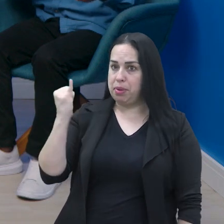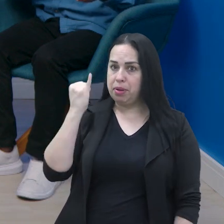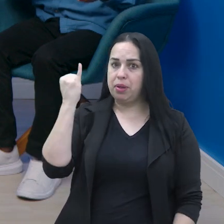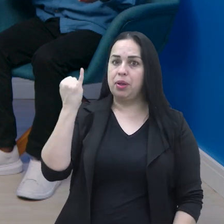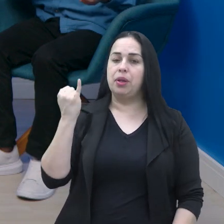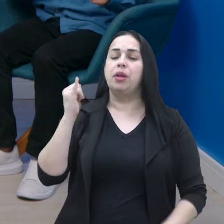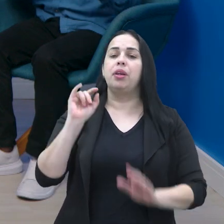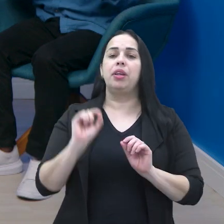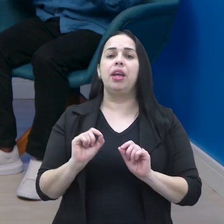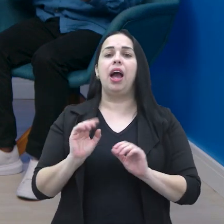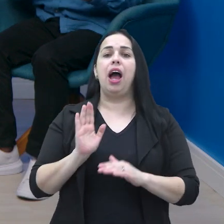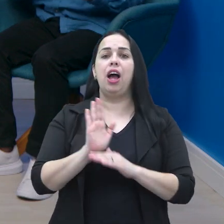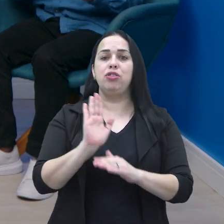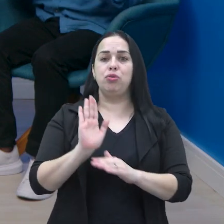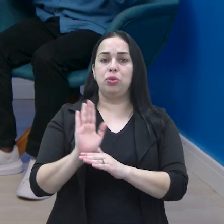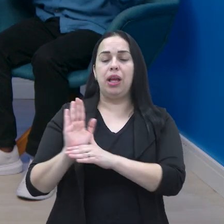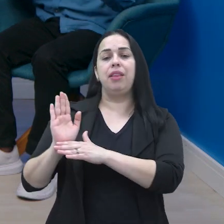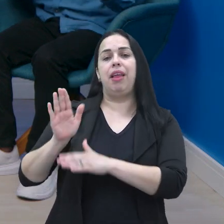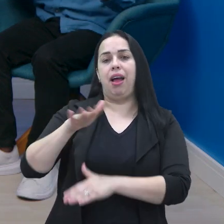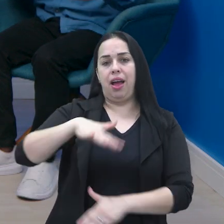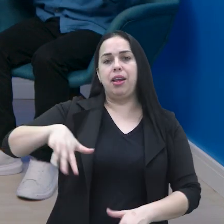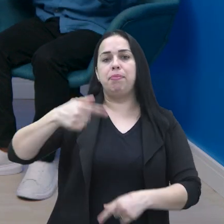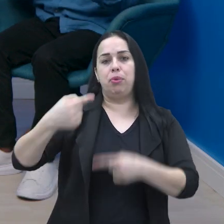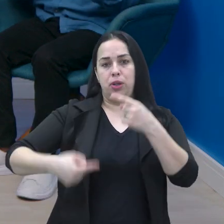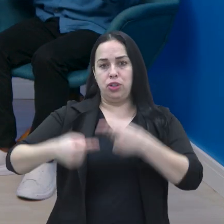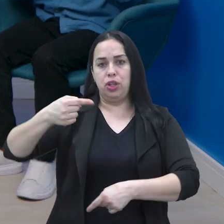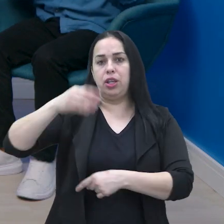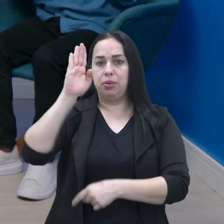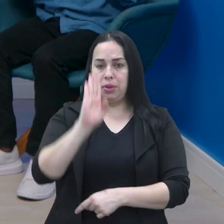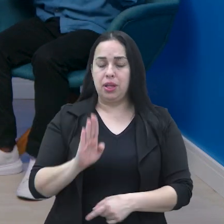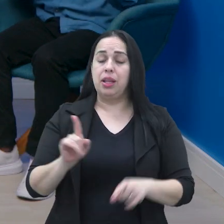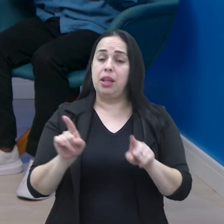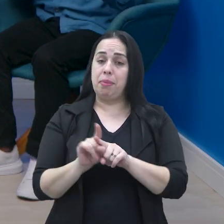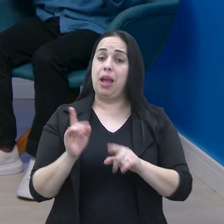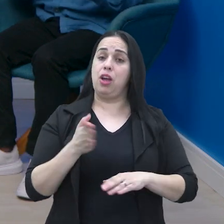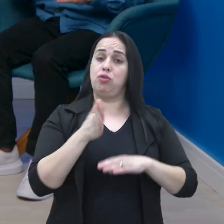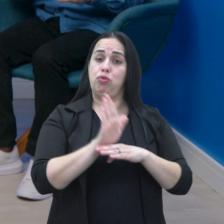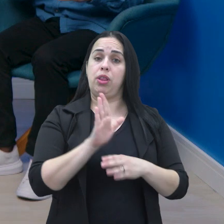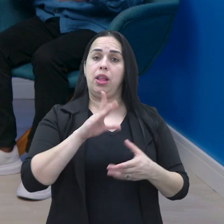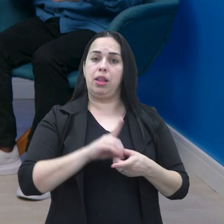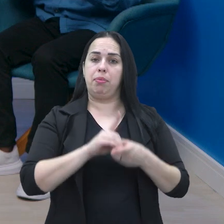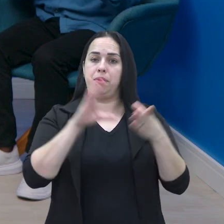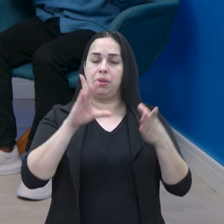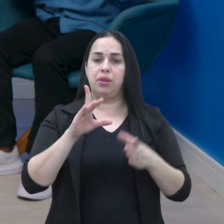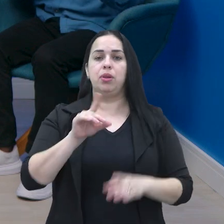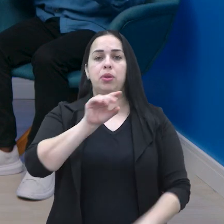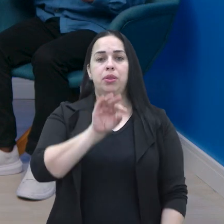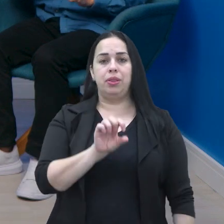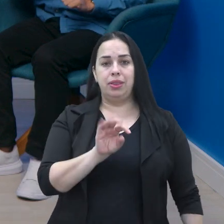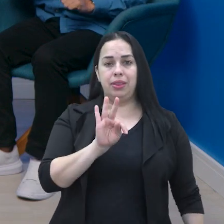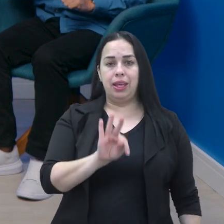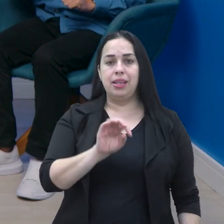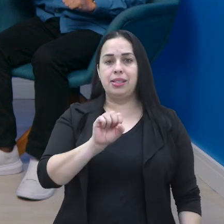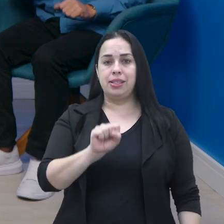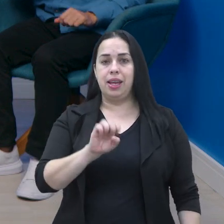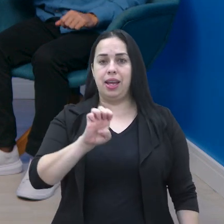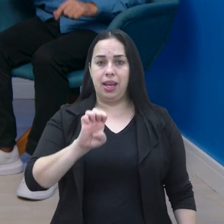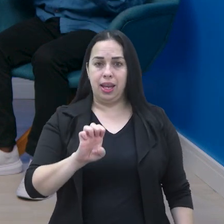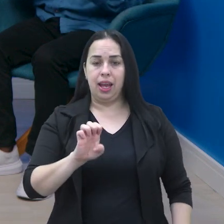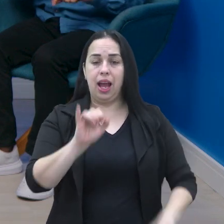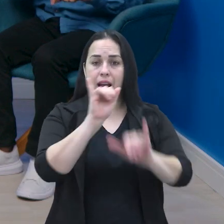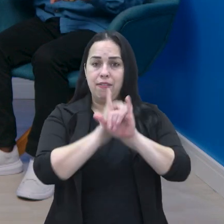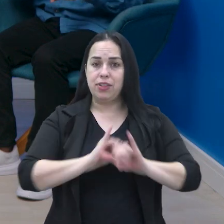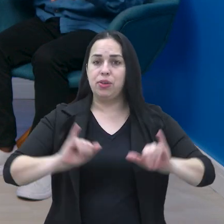para o funcionamento do sistema político brasileiro e também, claro, para a democracia. Segundo o Tribunal Superior